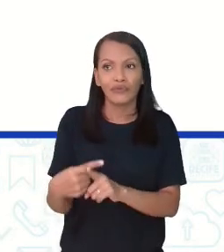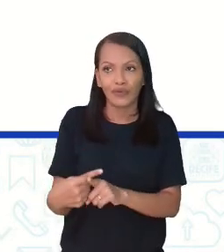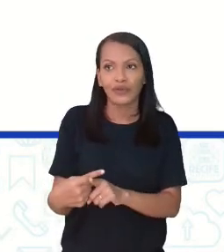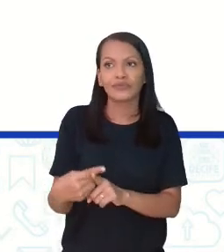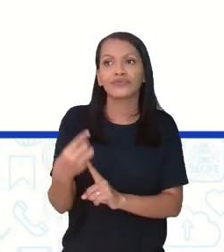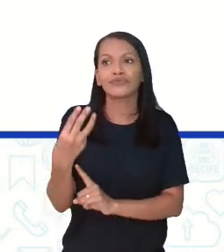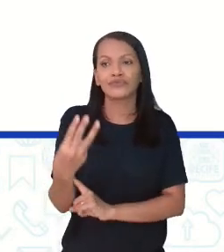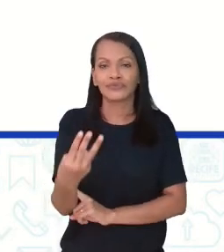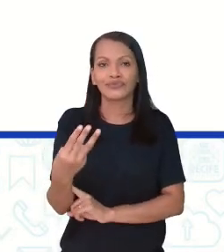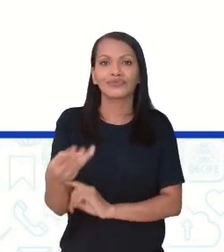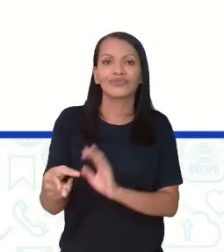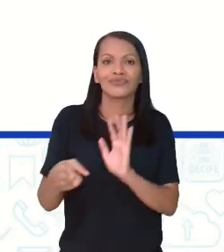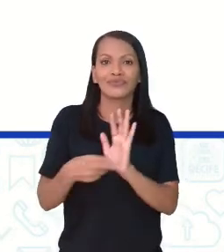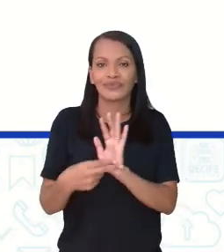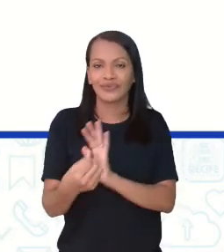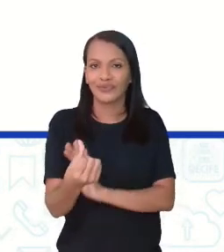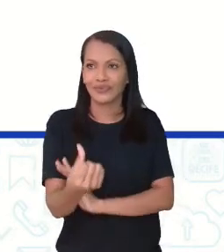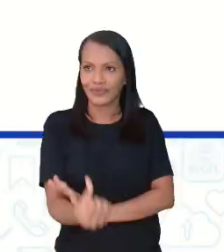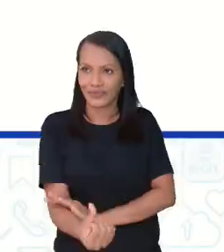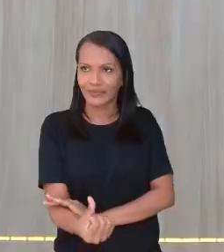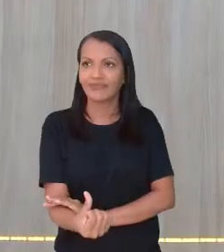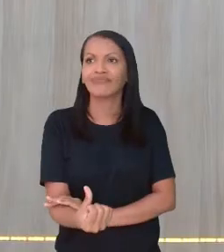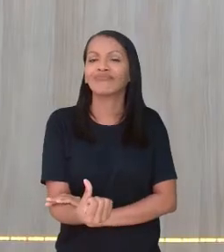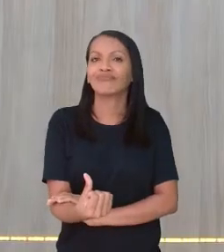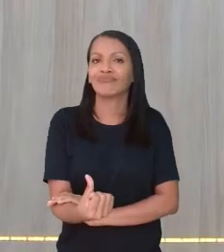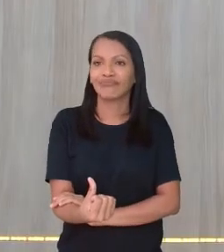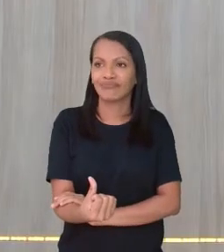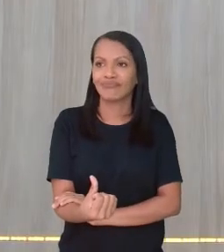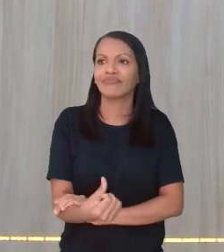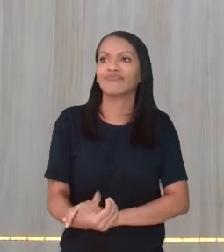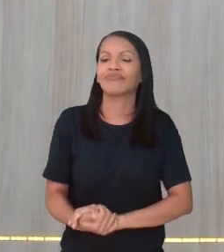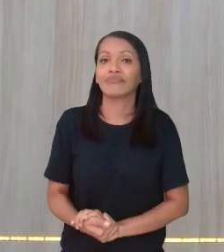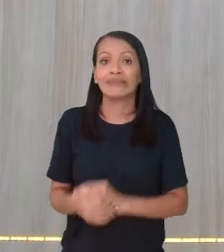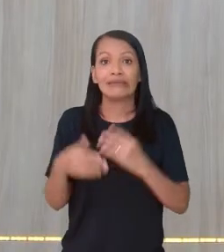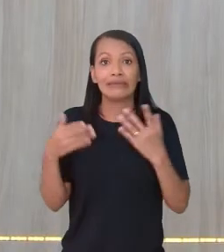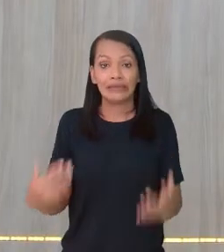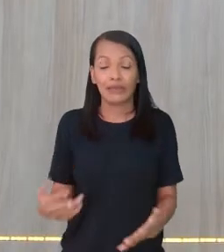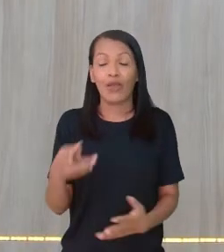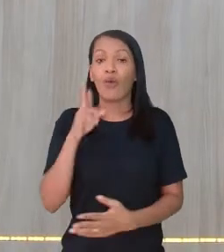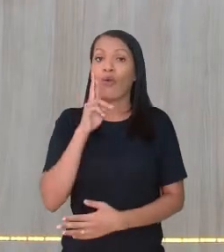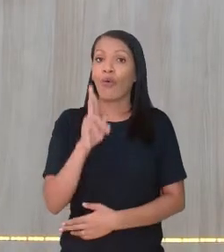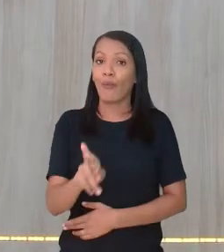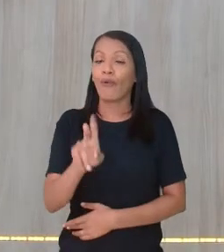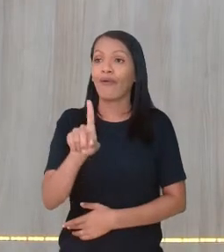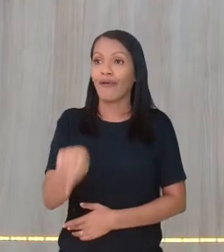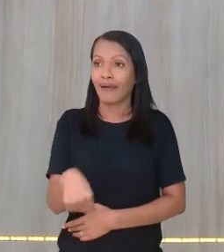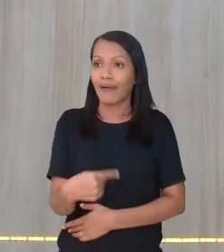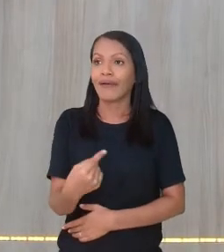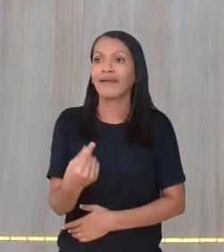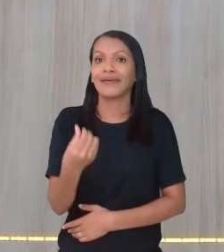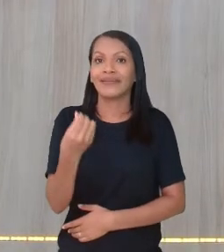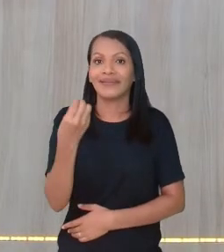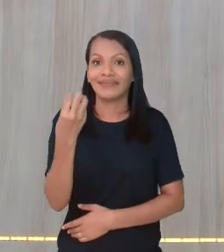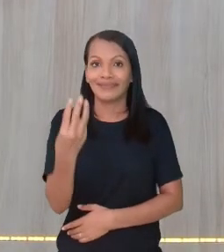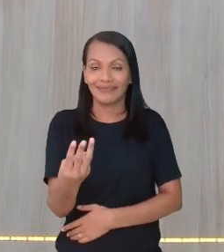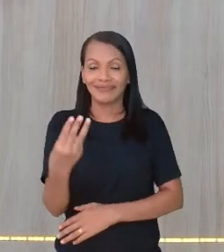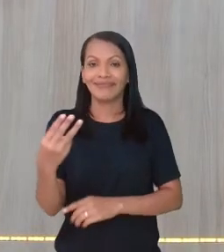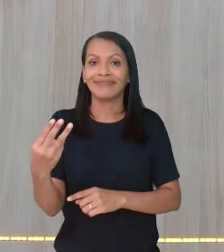Então, 1/2 é equivalente a 3/6, certo? Mesma coisa aqui na